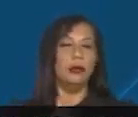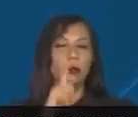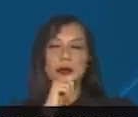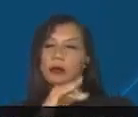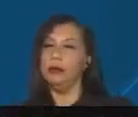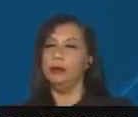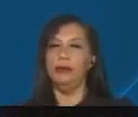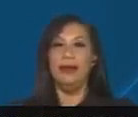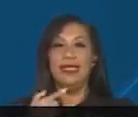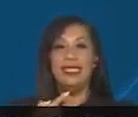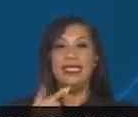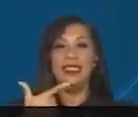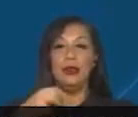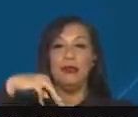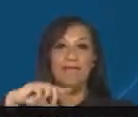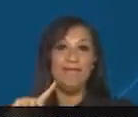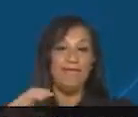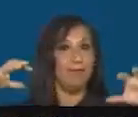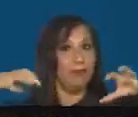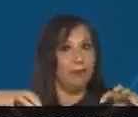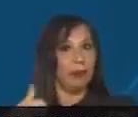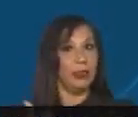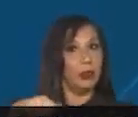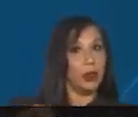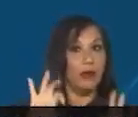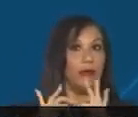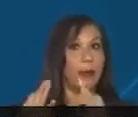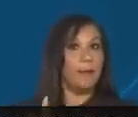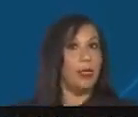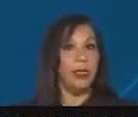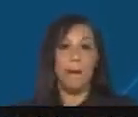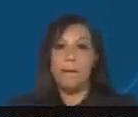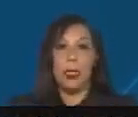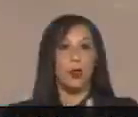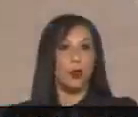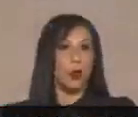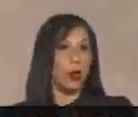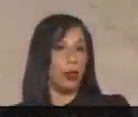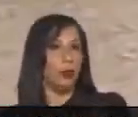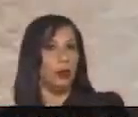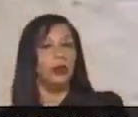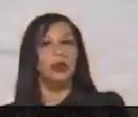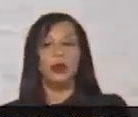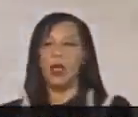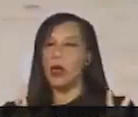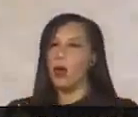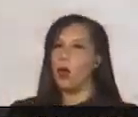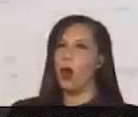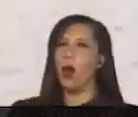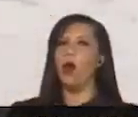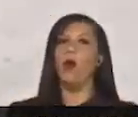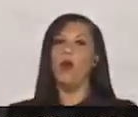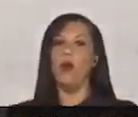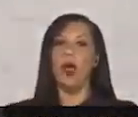72 MM de chuva 19 famílias ficaram desalojadas situação parecida na região